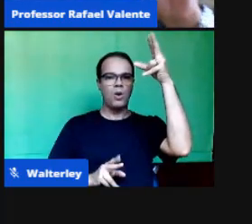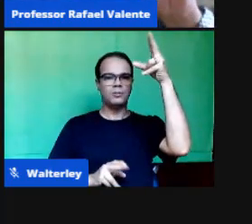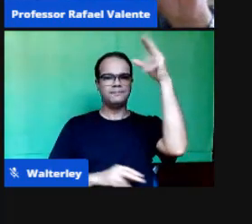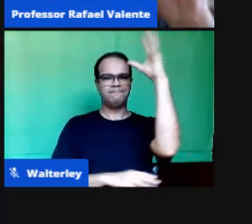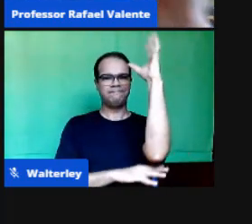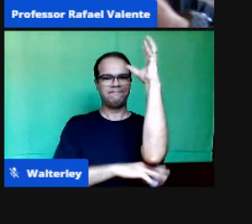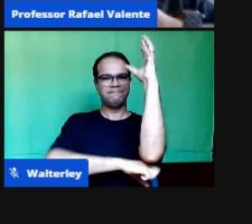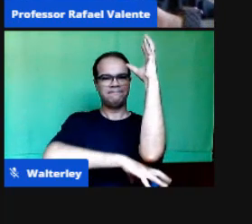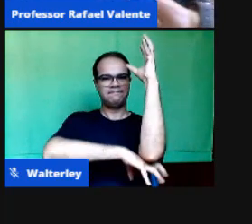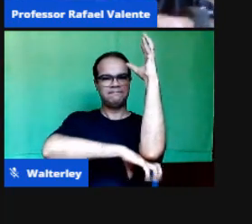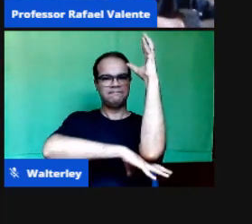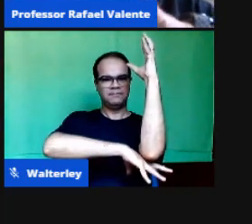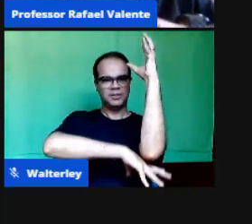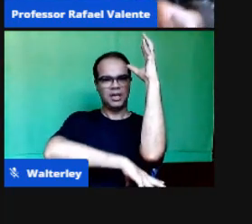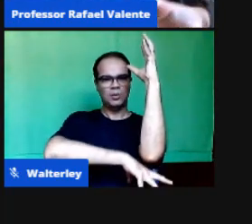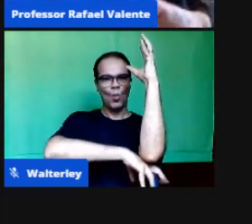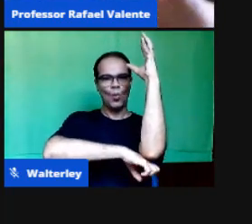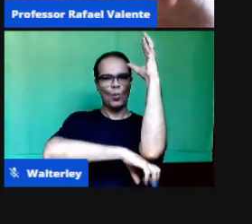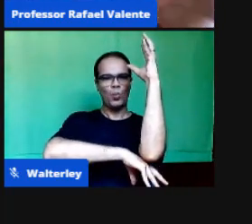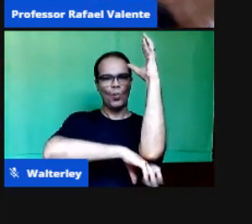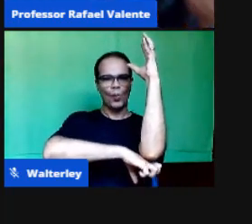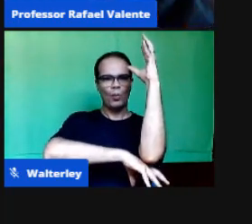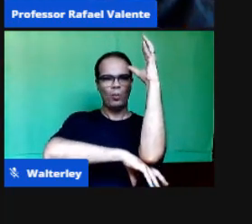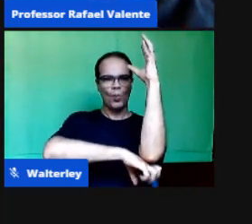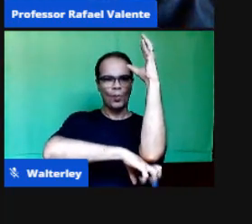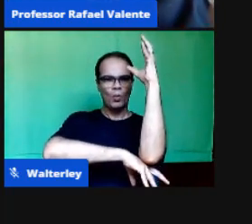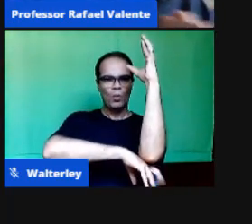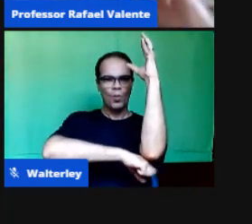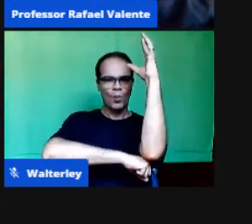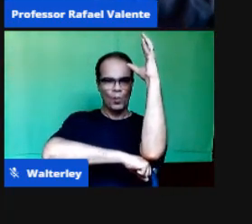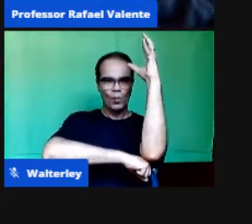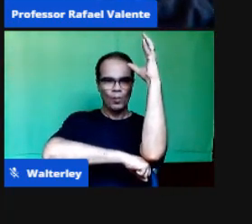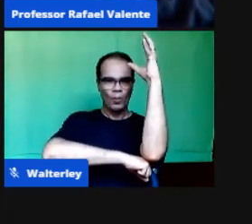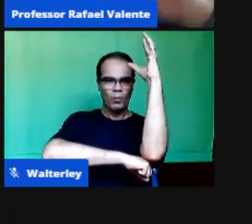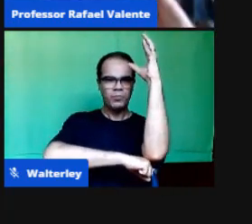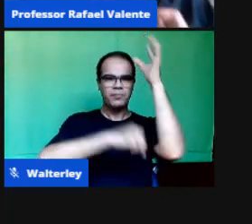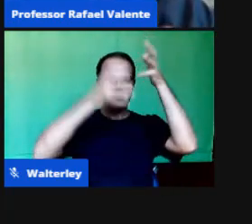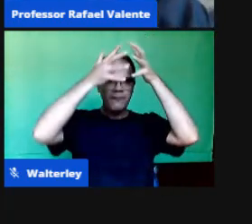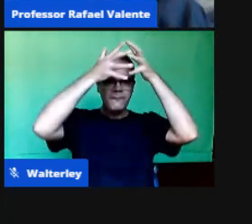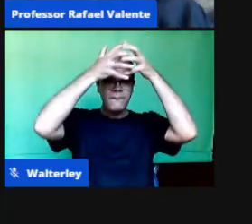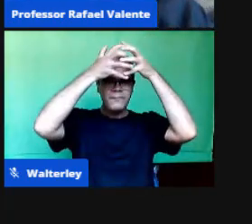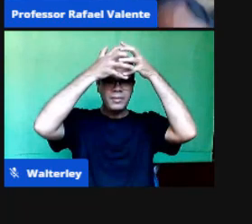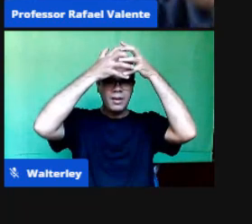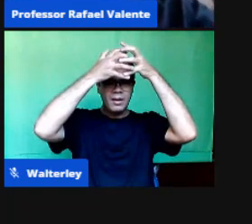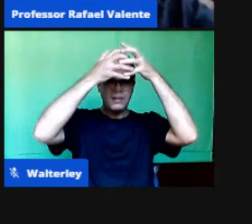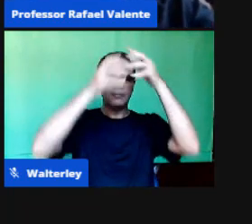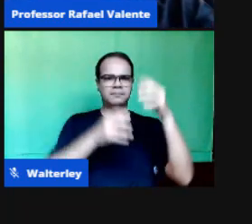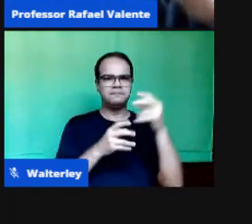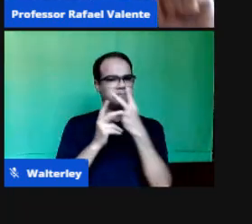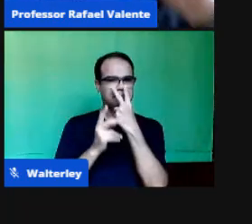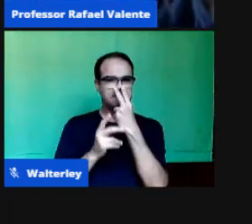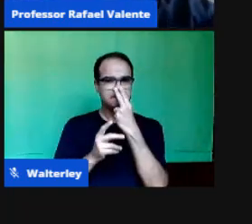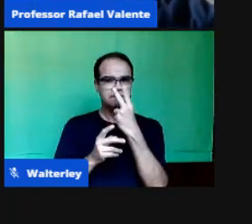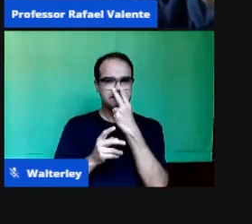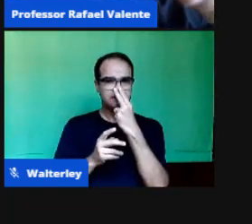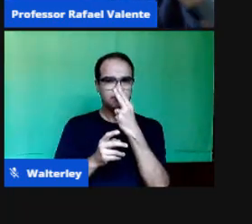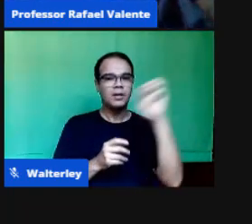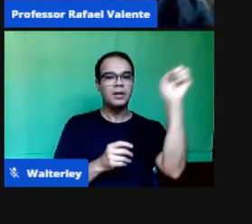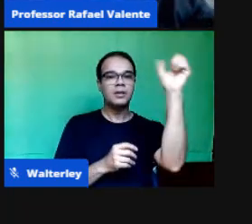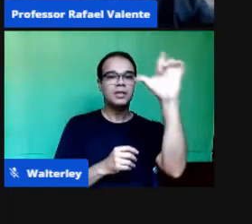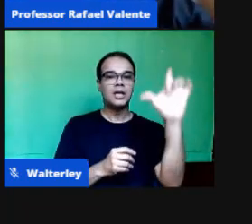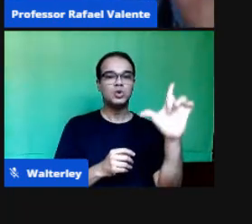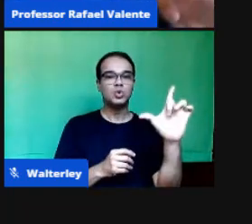olha só, olha que interessante. Eu associo essas raízes da árvore com o nosso cérebro, que é o azul, né, aí